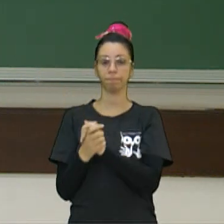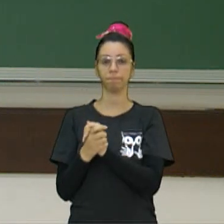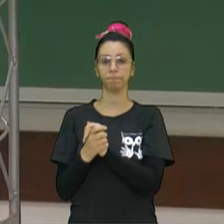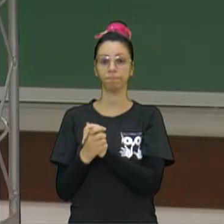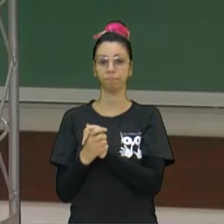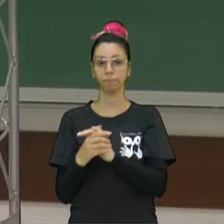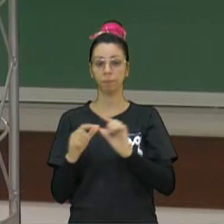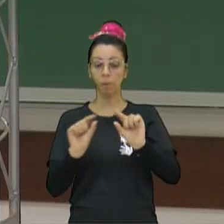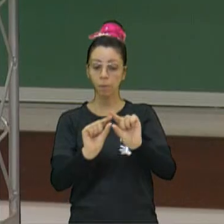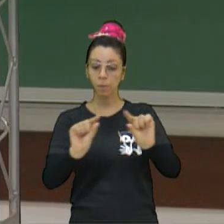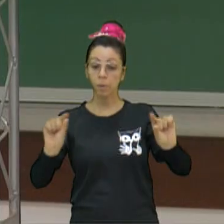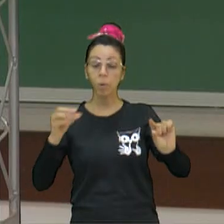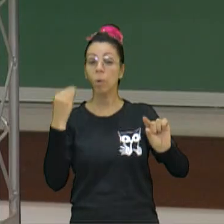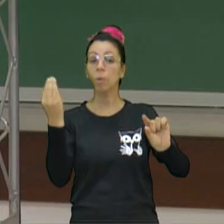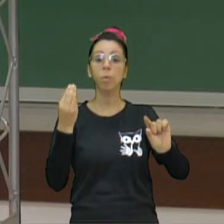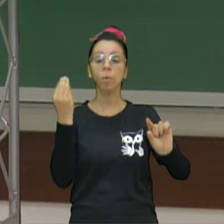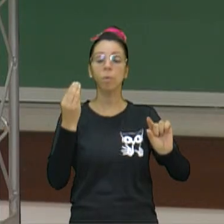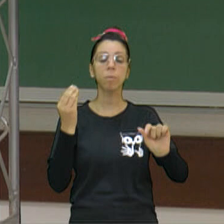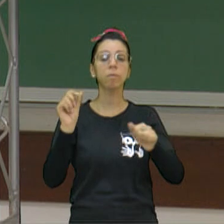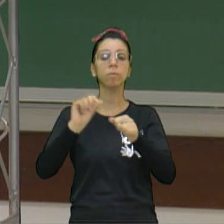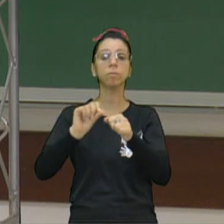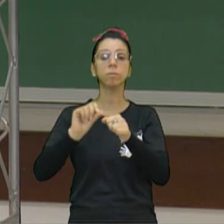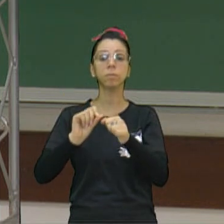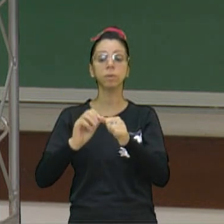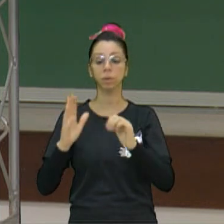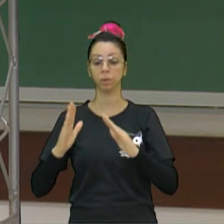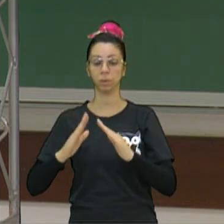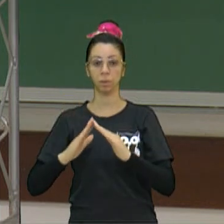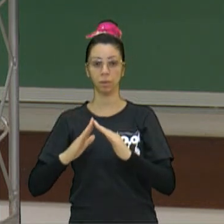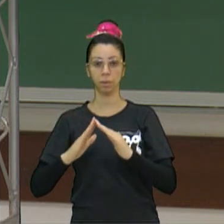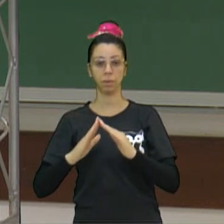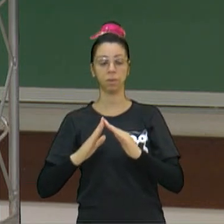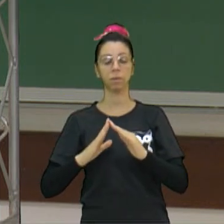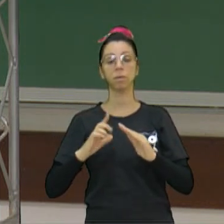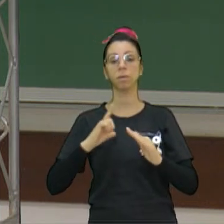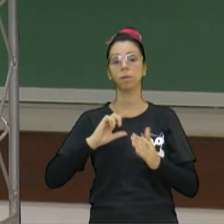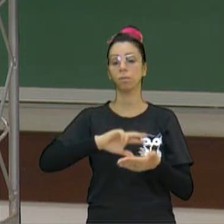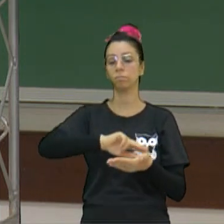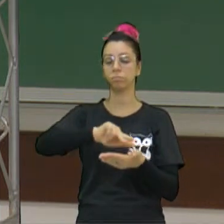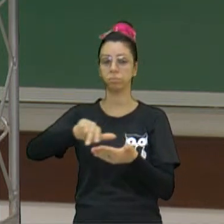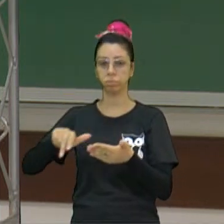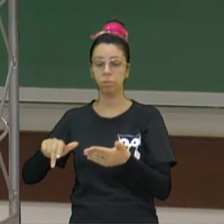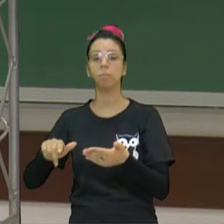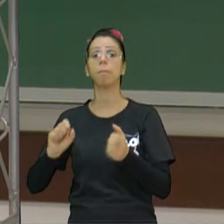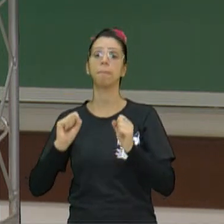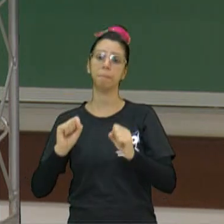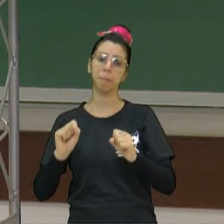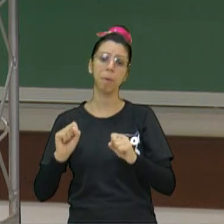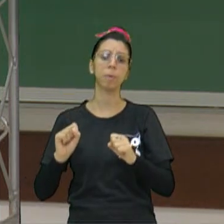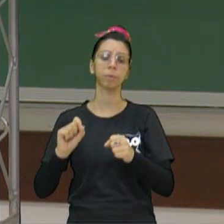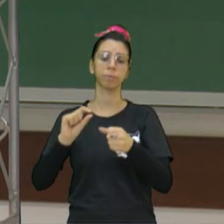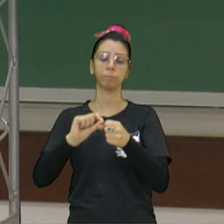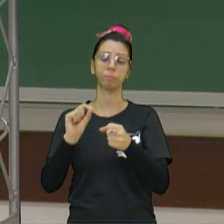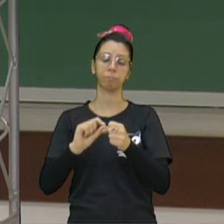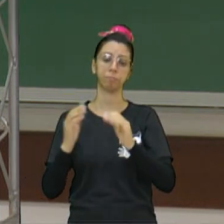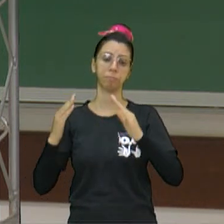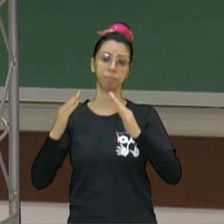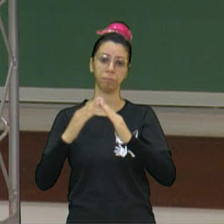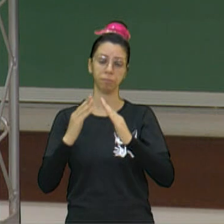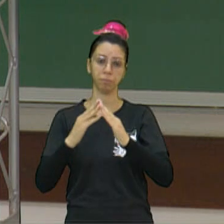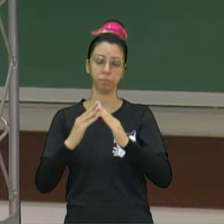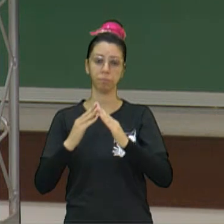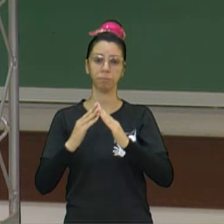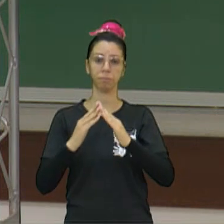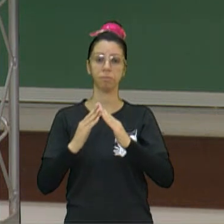como realizar o método em casa. Então, sem a utilização de acessórios, né, você pode estar realizando nesse último vídeo aqui exercícios